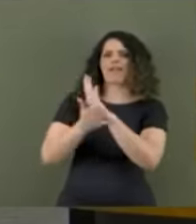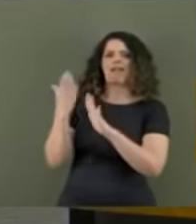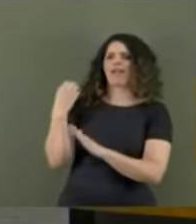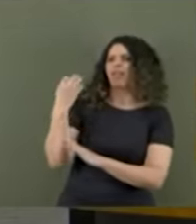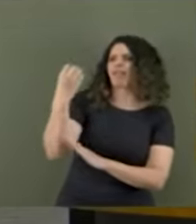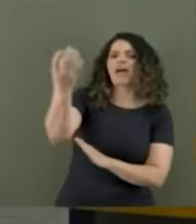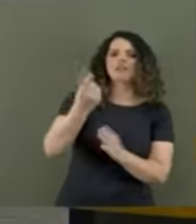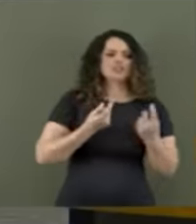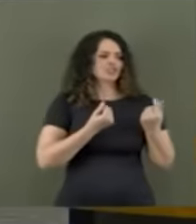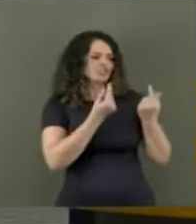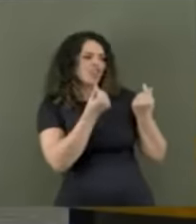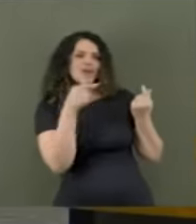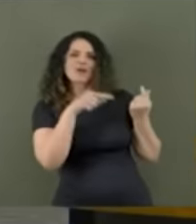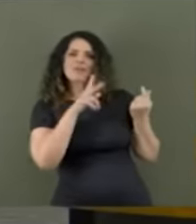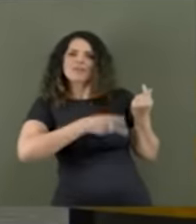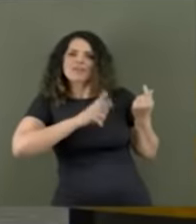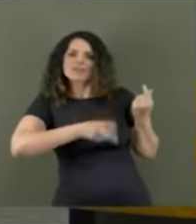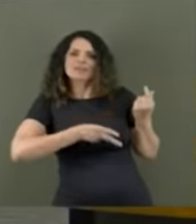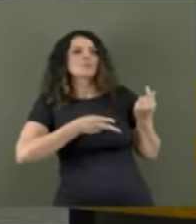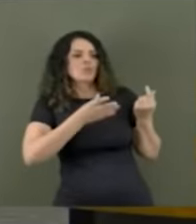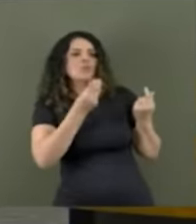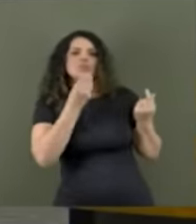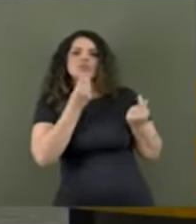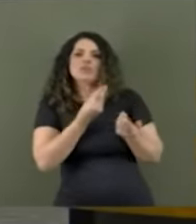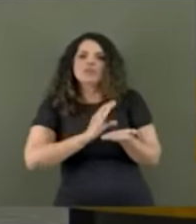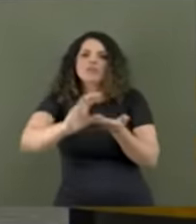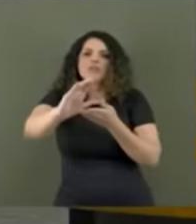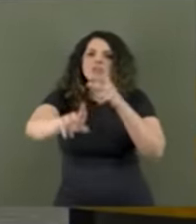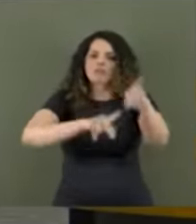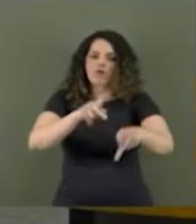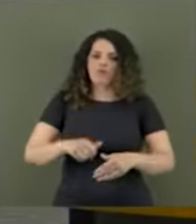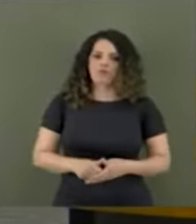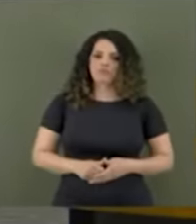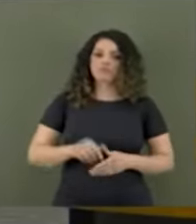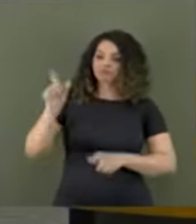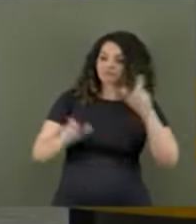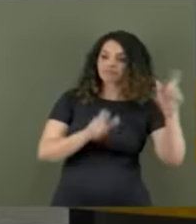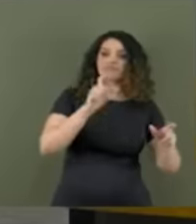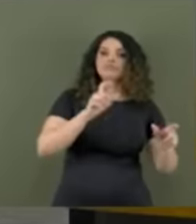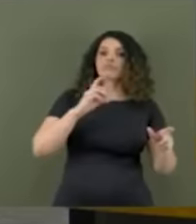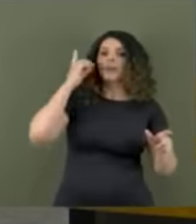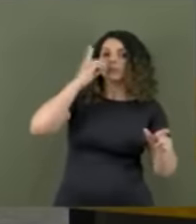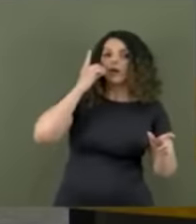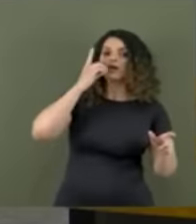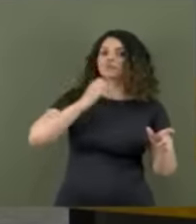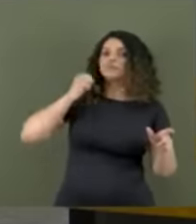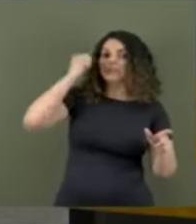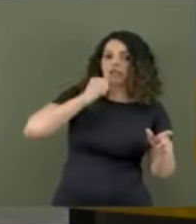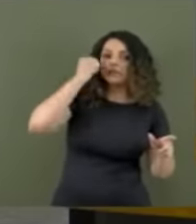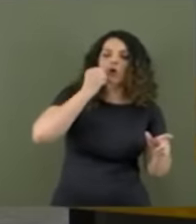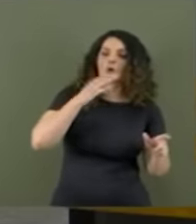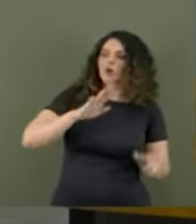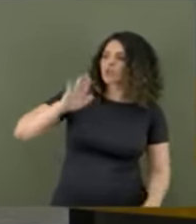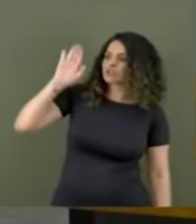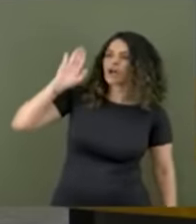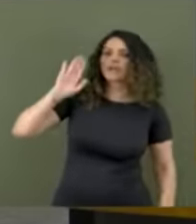pobre enquanto o governo enquanto os parlamentares enquanto os candidatos apoiados pelo governo por diversas